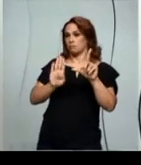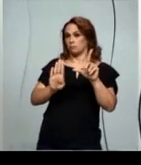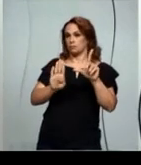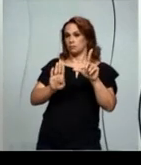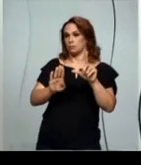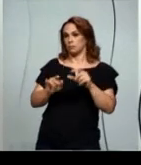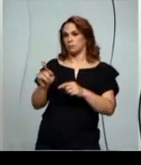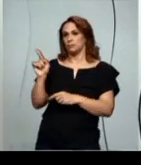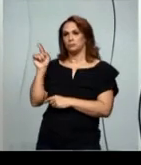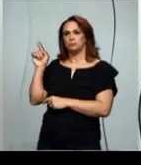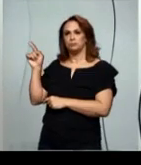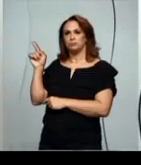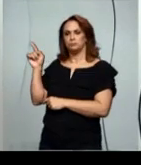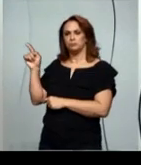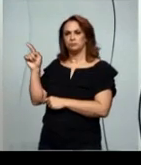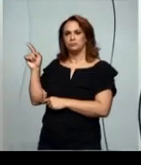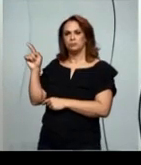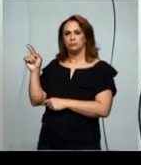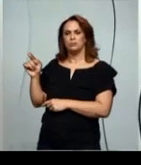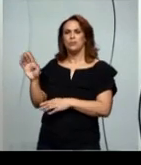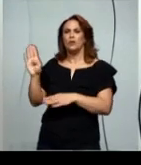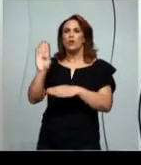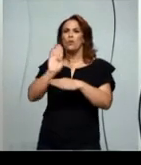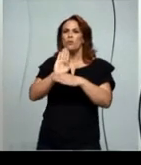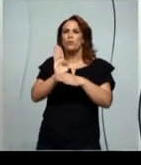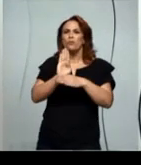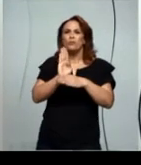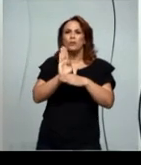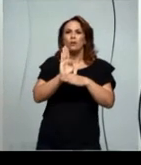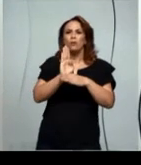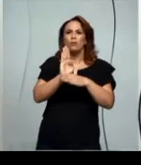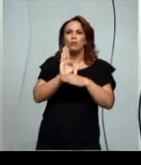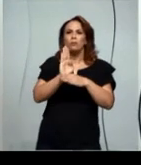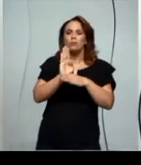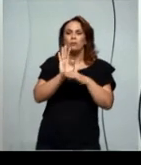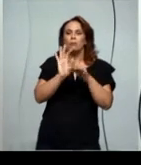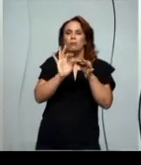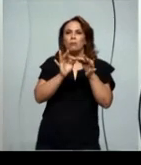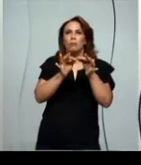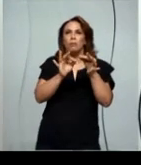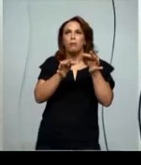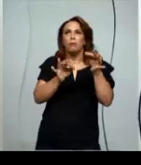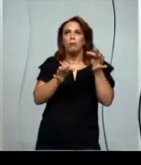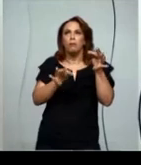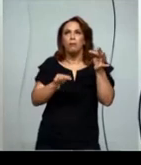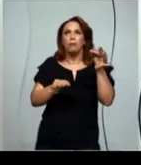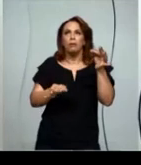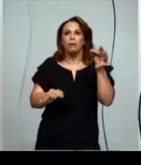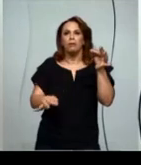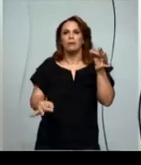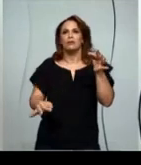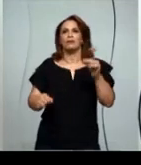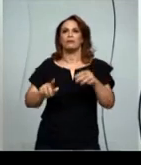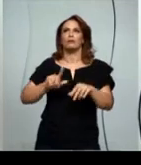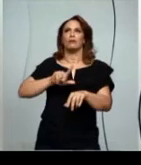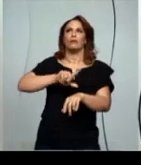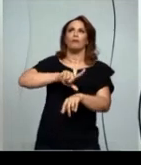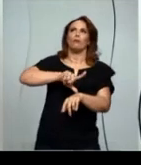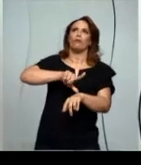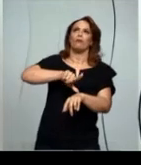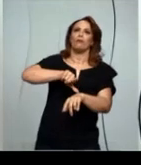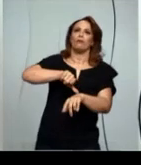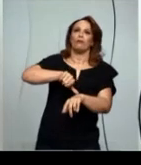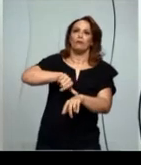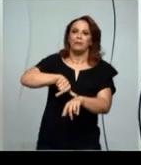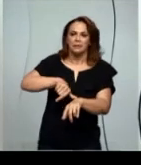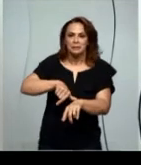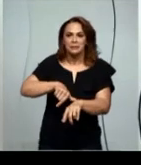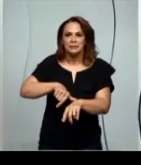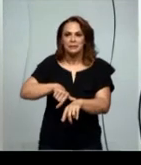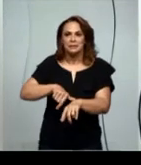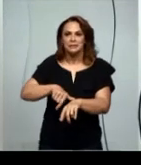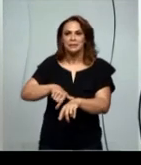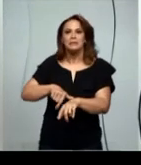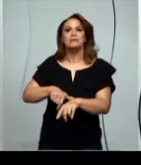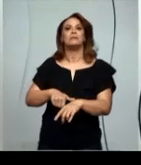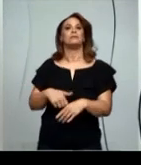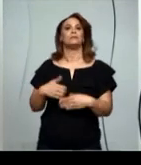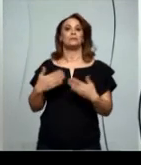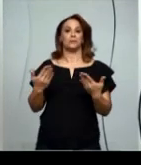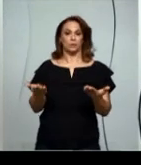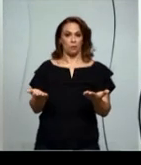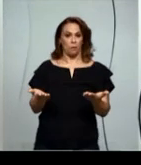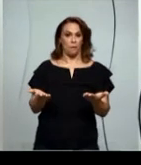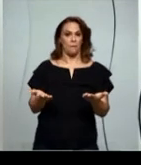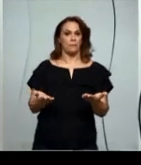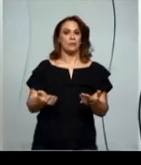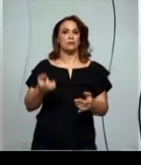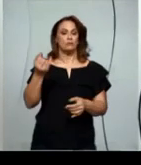longo. Então, ele fala, contrasta aqui, ó, um horário, 7:15, 7:15, depois 10 o'clock. Então, nós estamos falando do